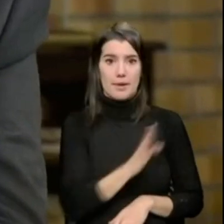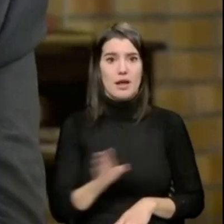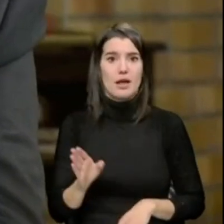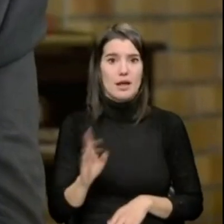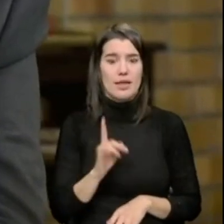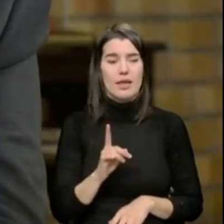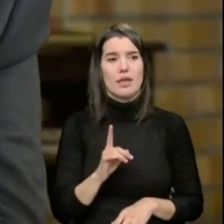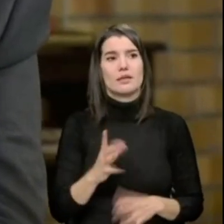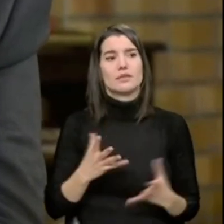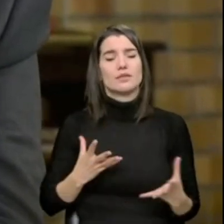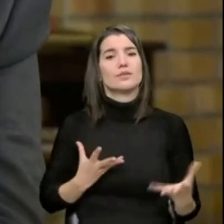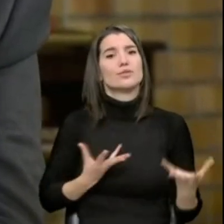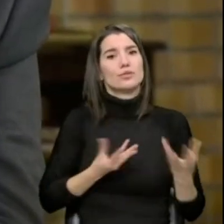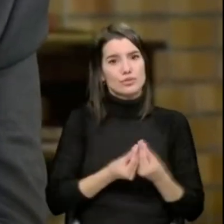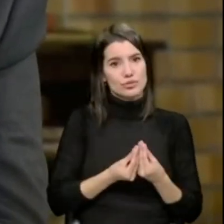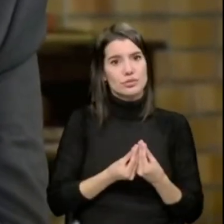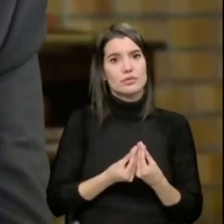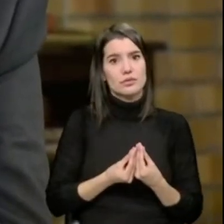vamos juntos